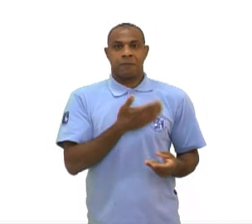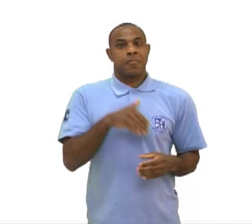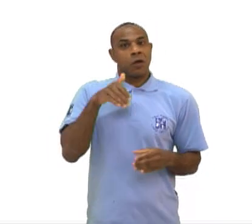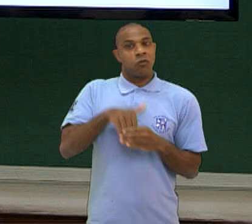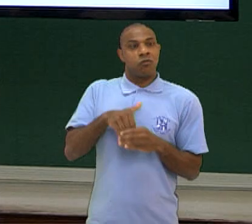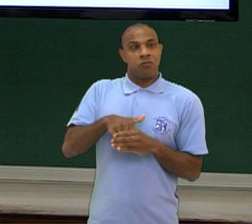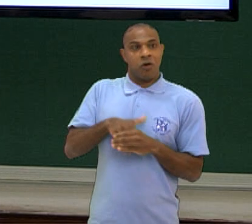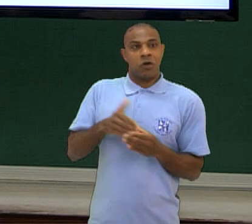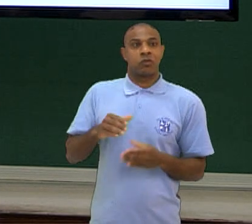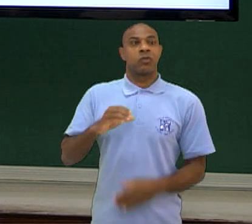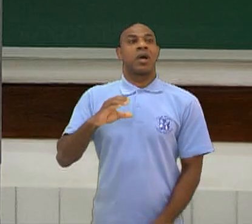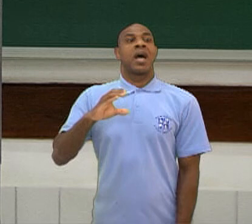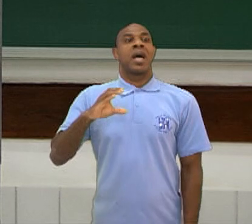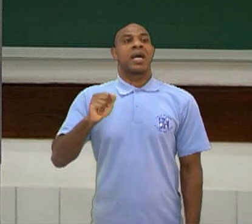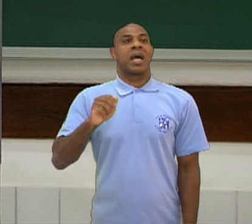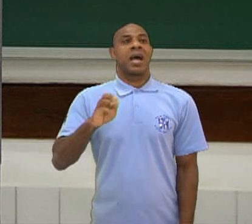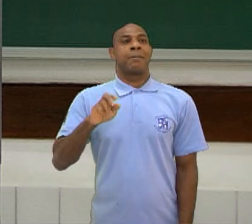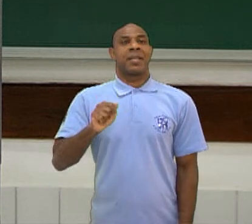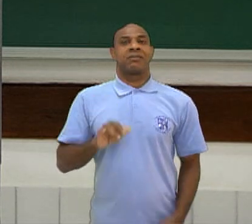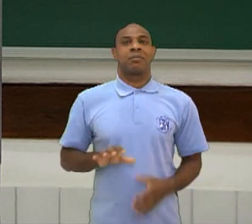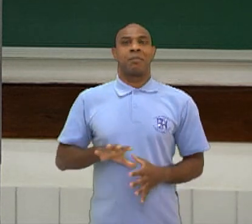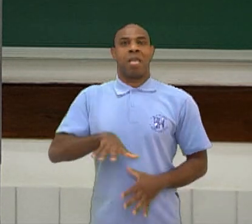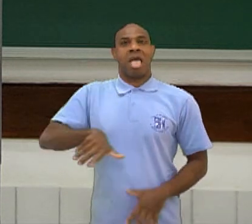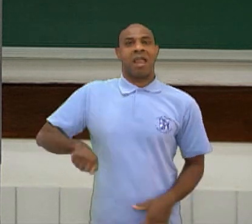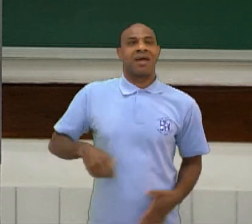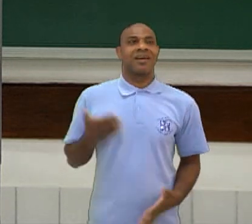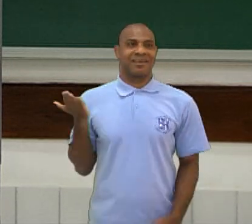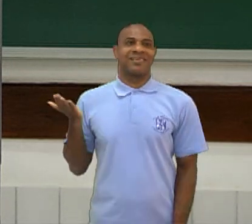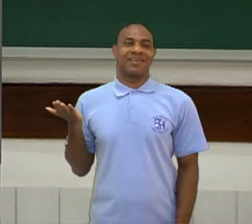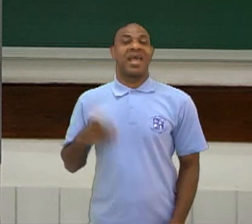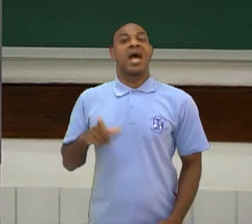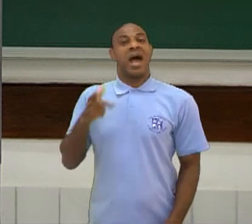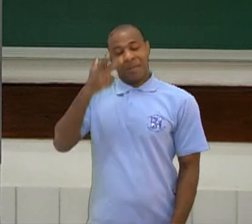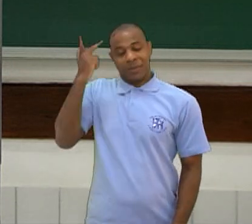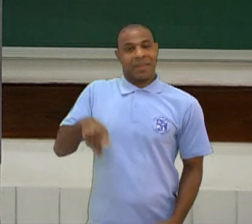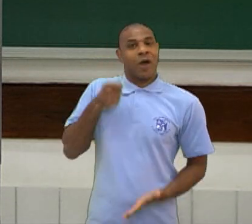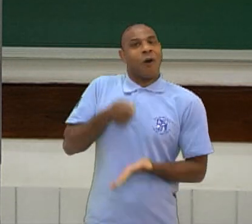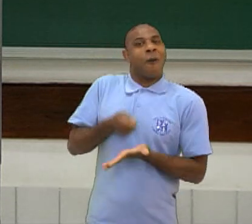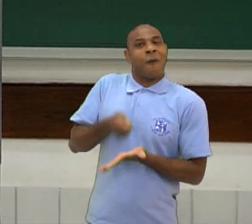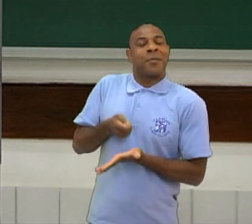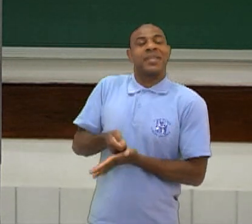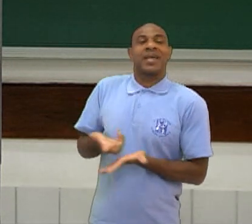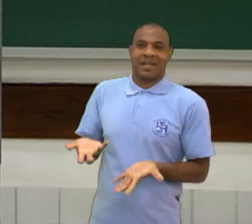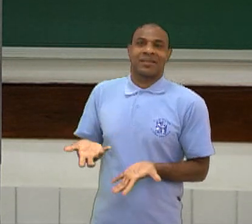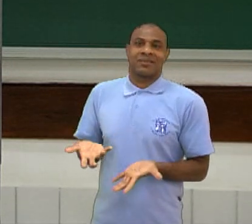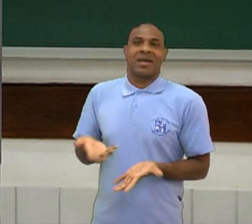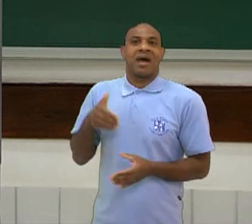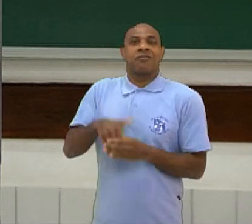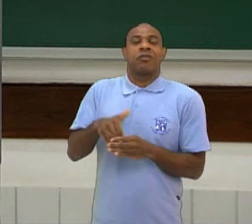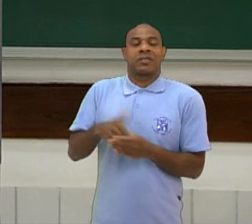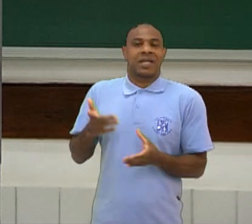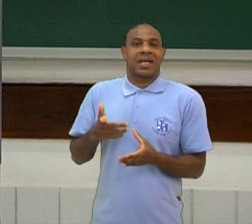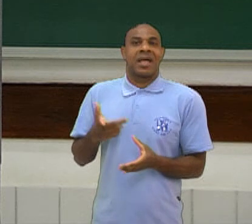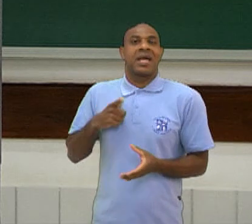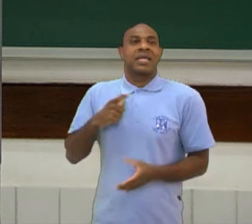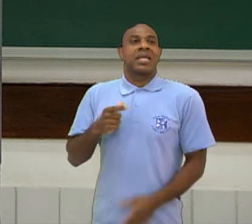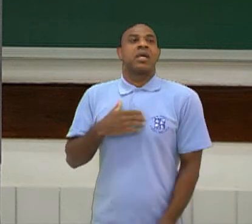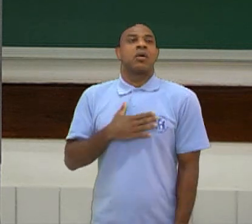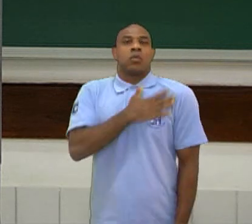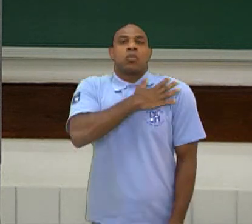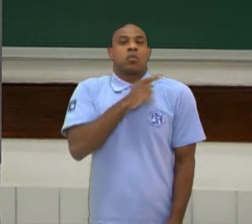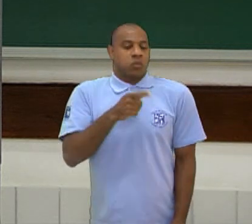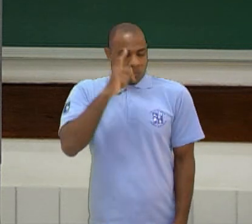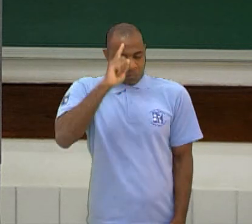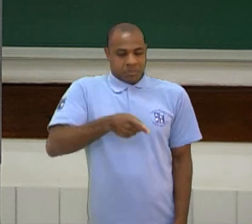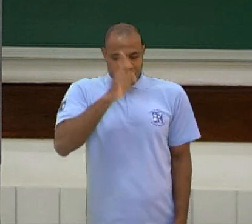de cabresto, as pessoas eram obrigadas a votar em quem os coronéis o ordenava. Por quê? Porque era uma maneira dos coronéis,